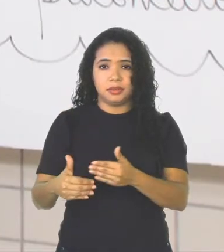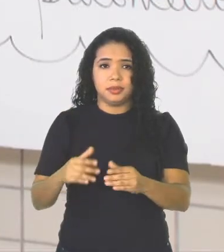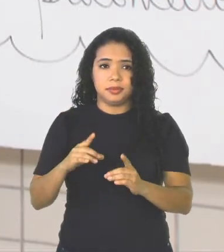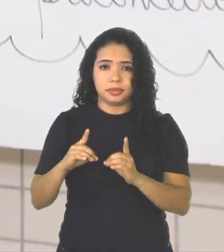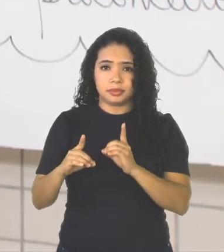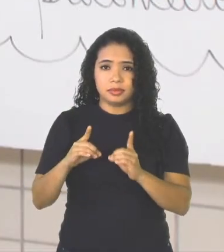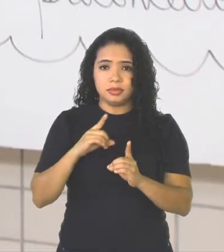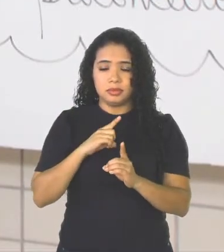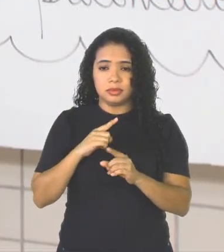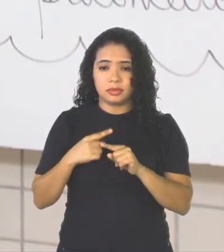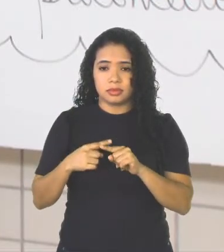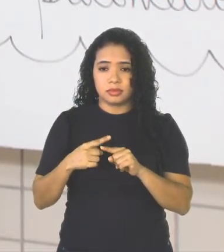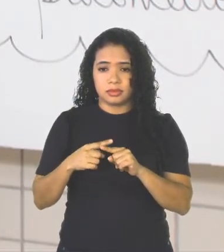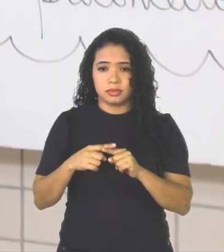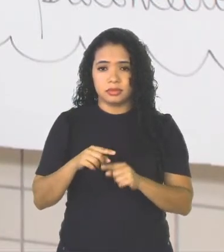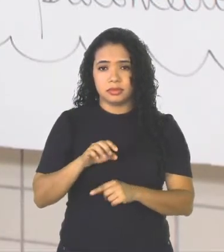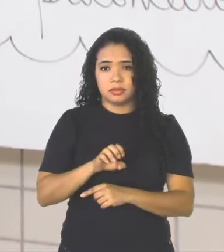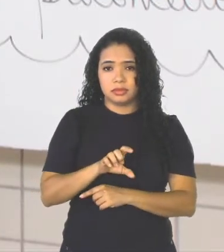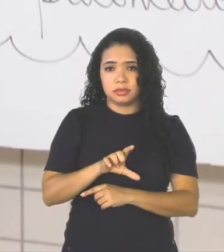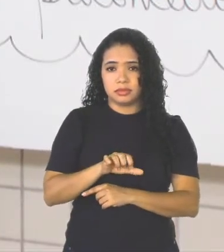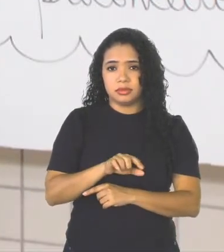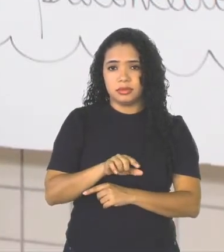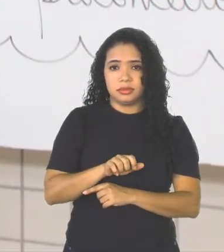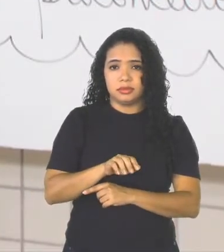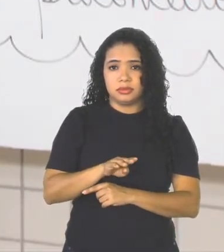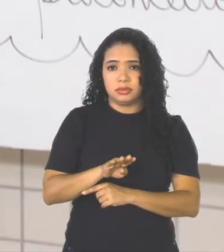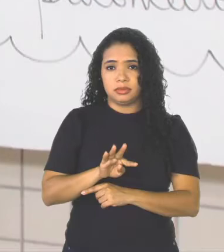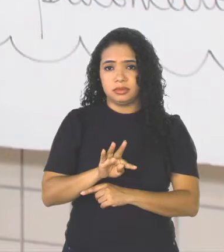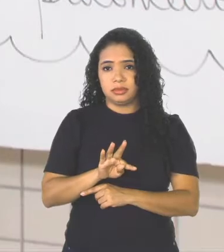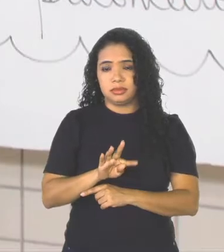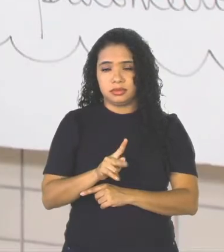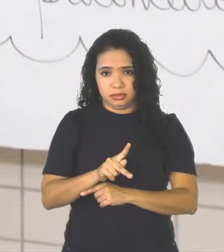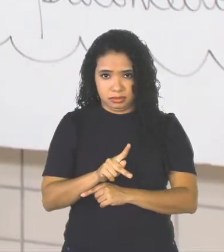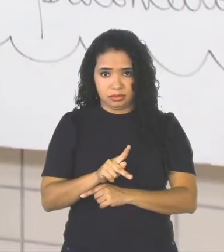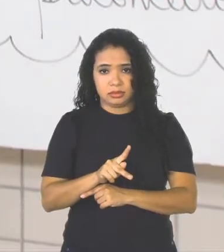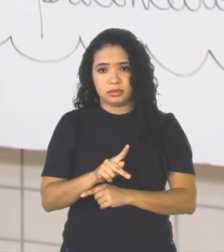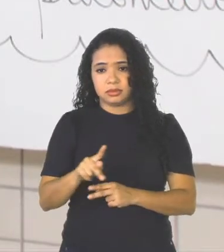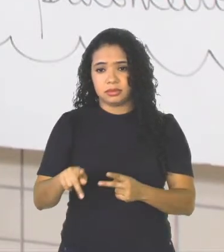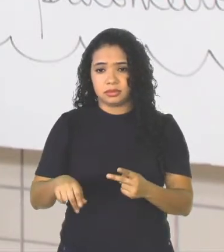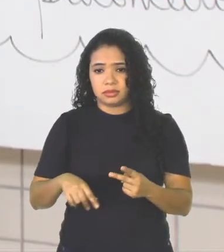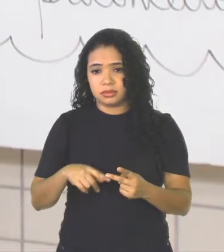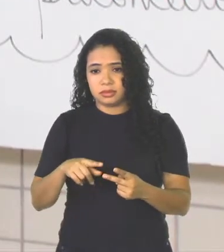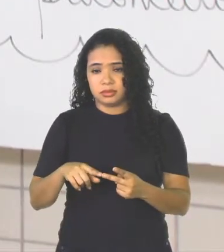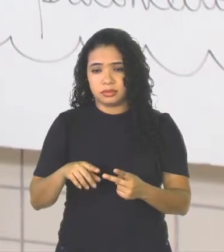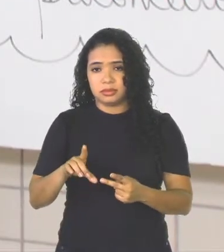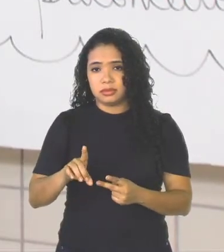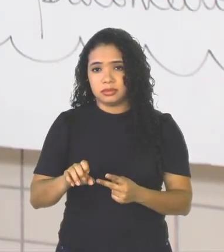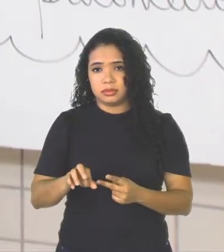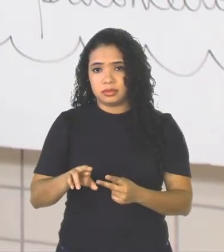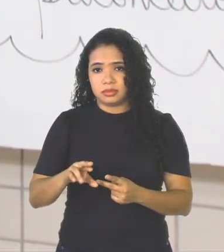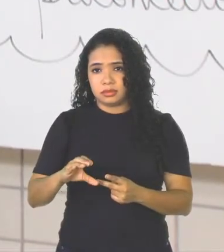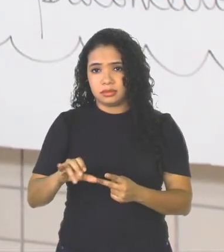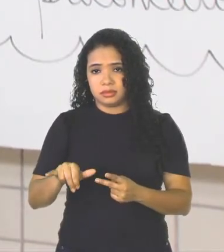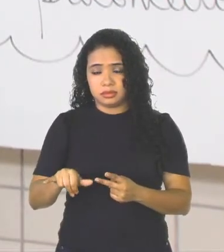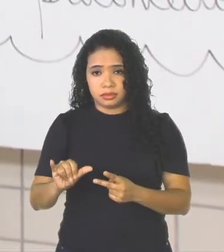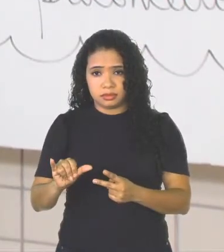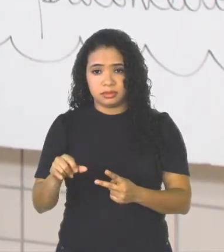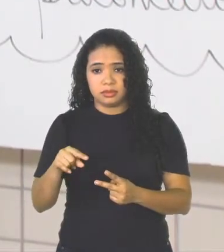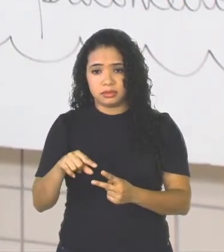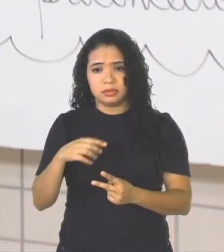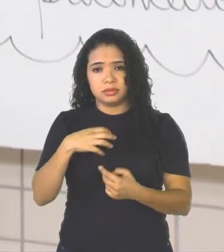porque tanto a Elizabeth como o Mr. Darcy, eles passam por